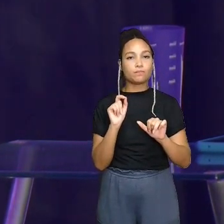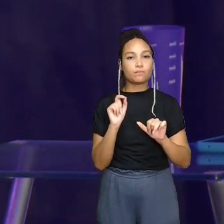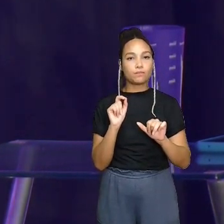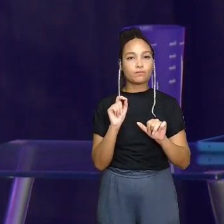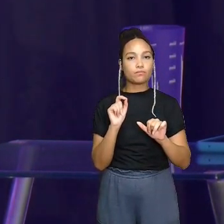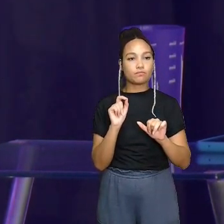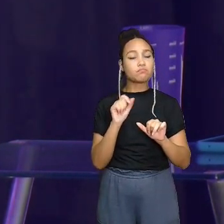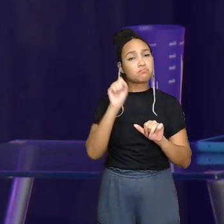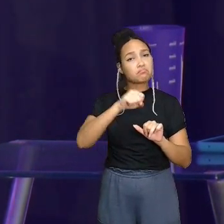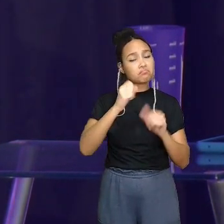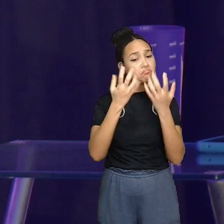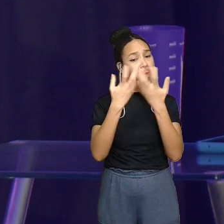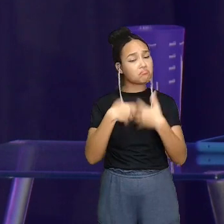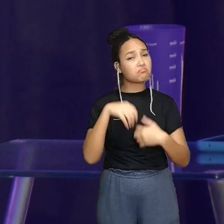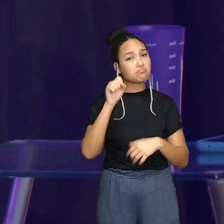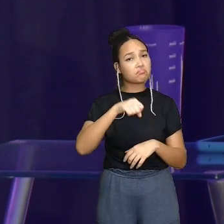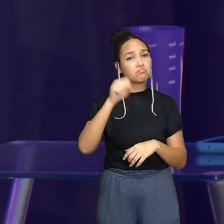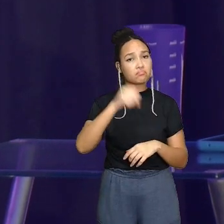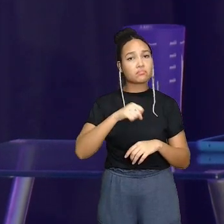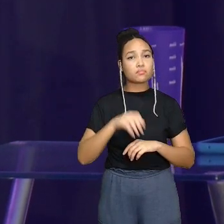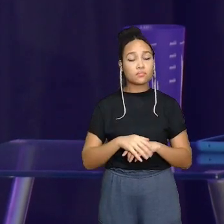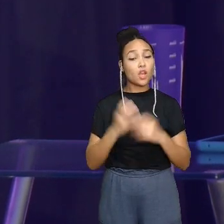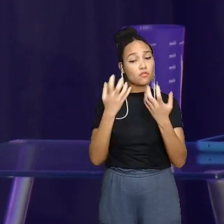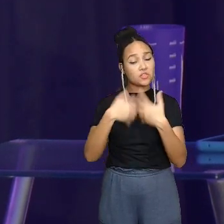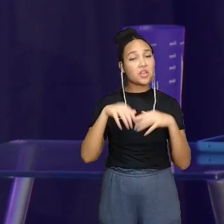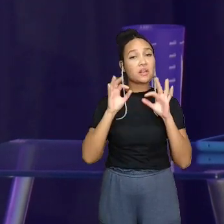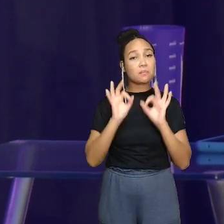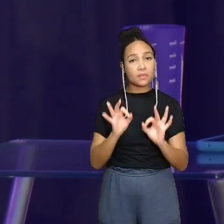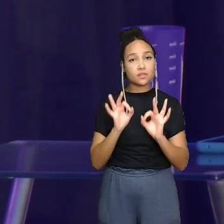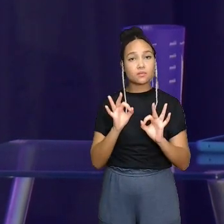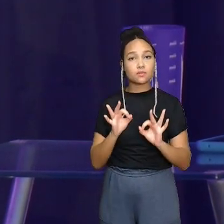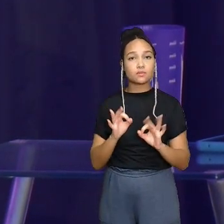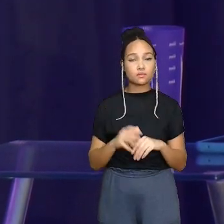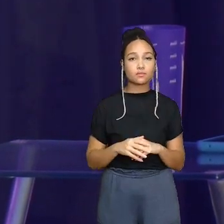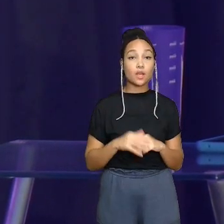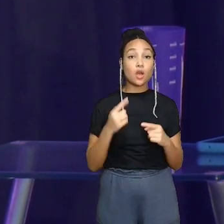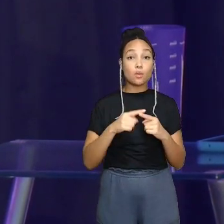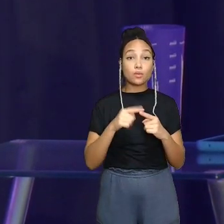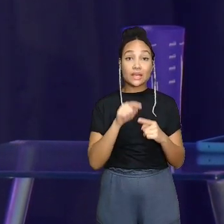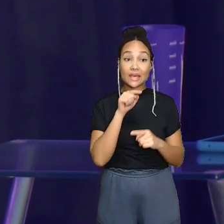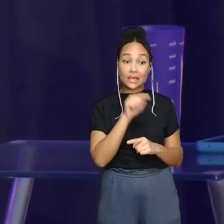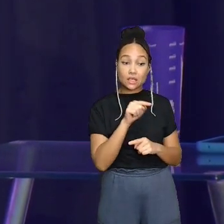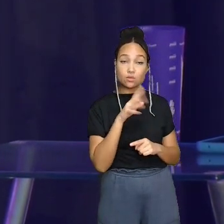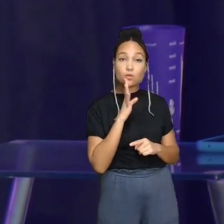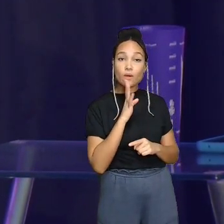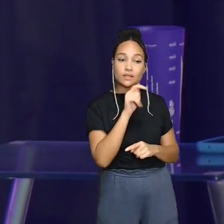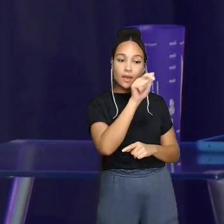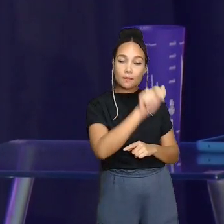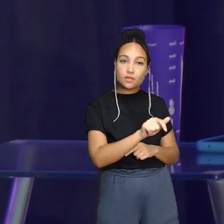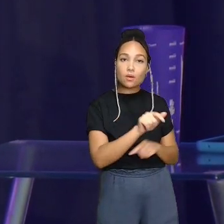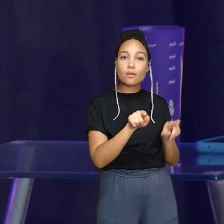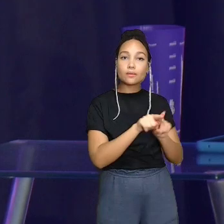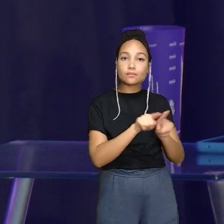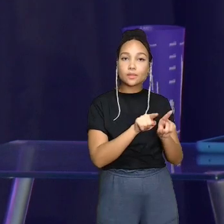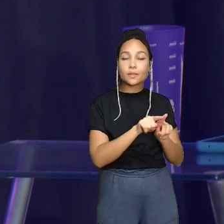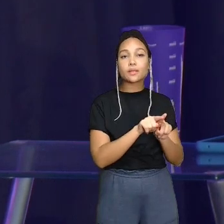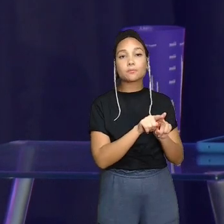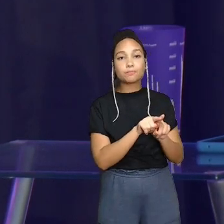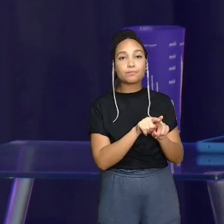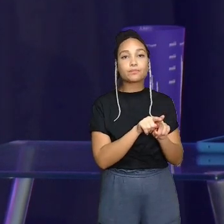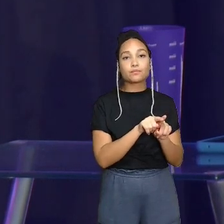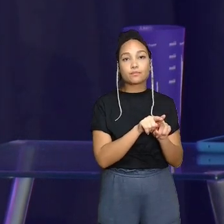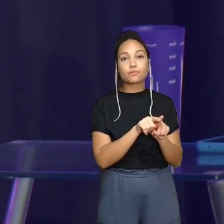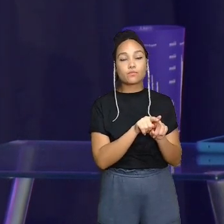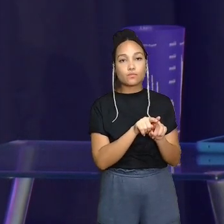Sim, funciona. Funciona e funciona muito bem. Porque essa coisa de tu conhecer a pessoa e daí até tu